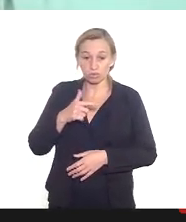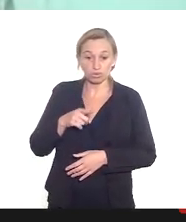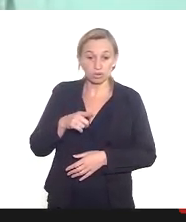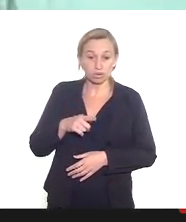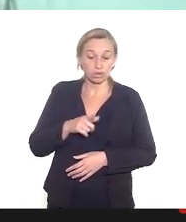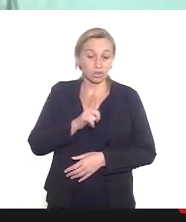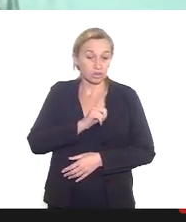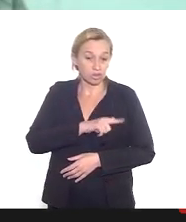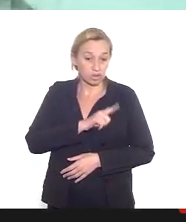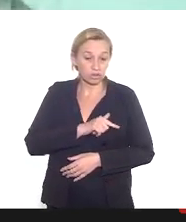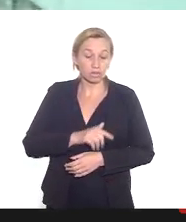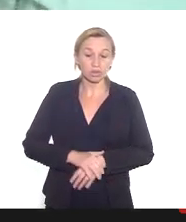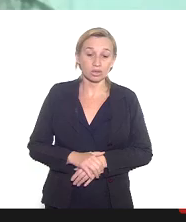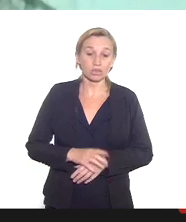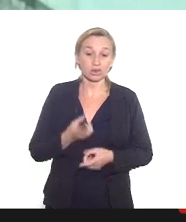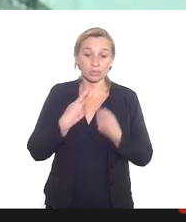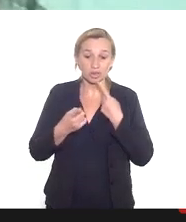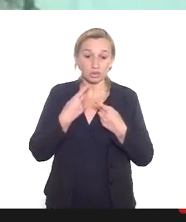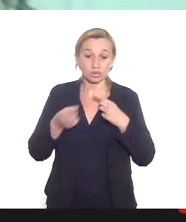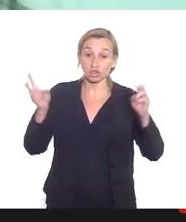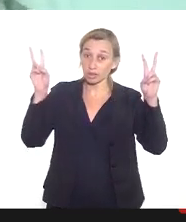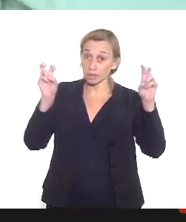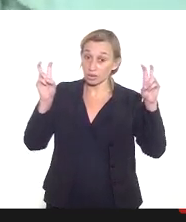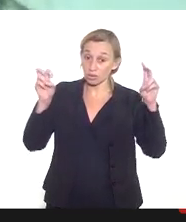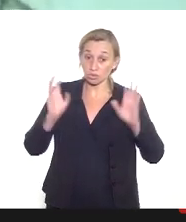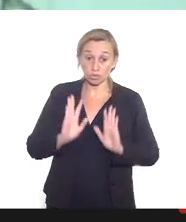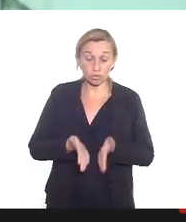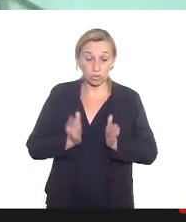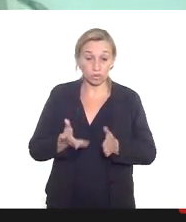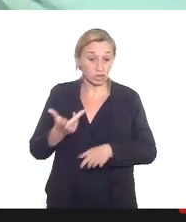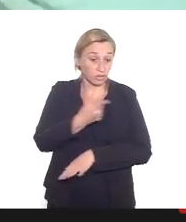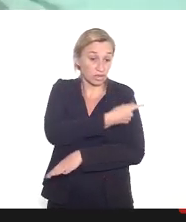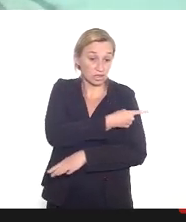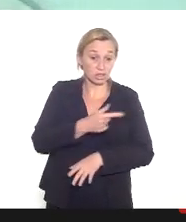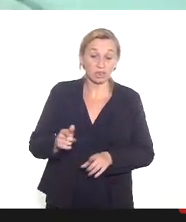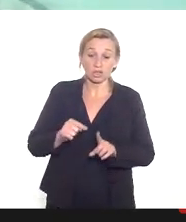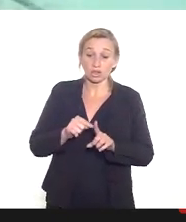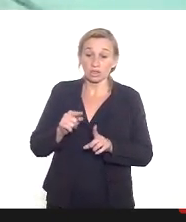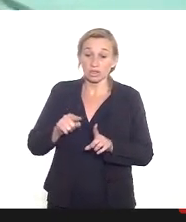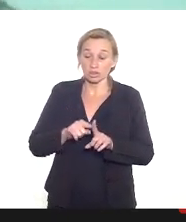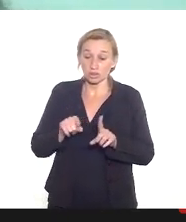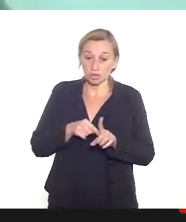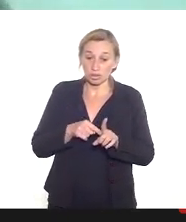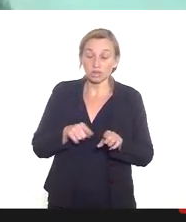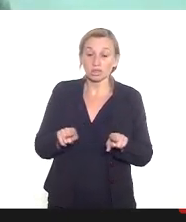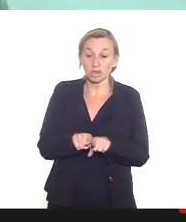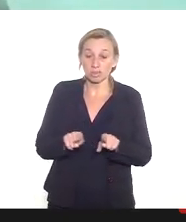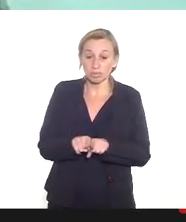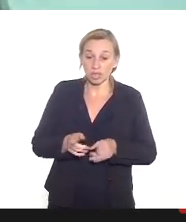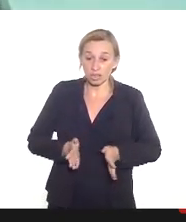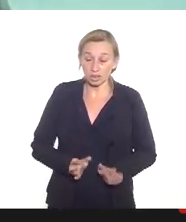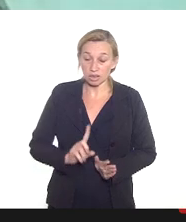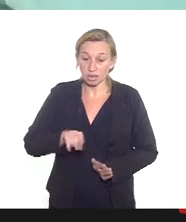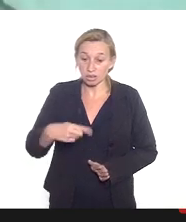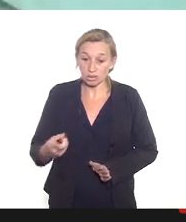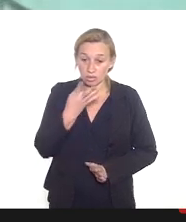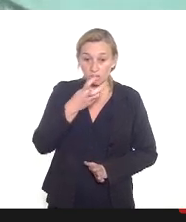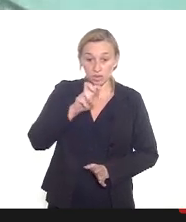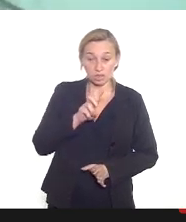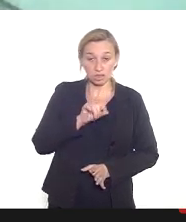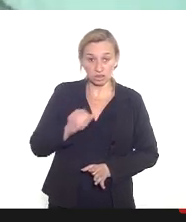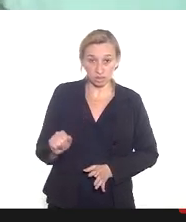é parar de discutirmos hoje essa questão da vacinação das Gestantes e puérperas né sabendo